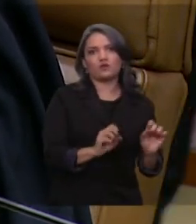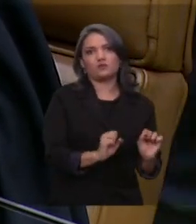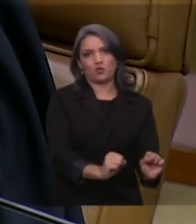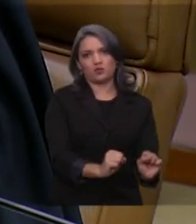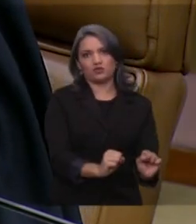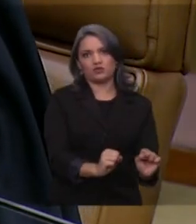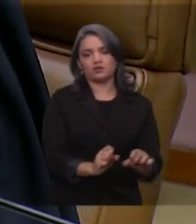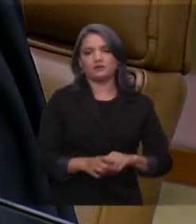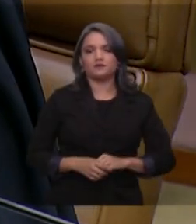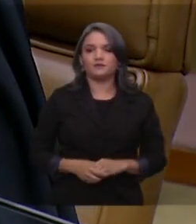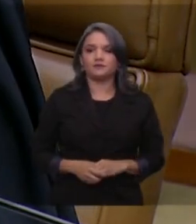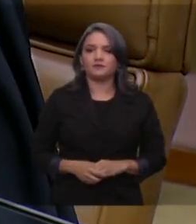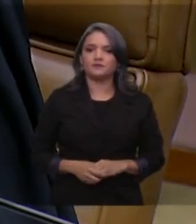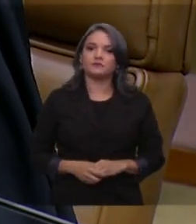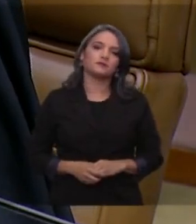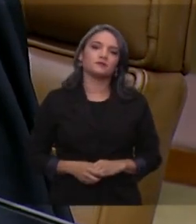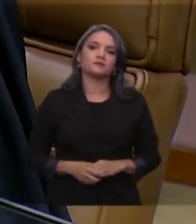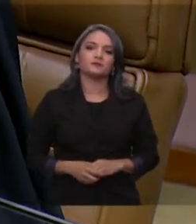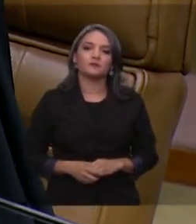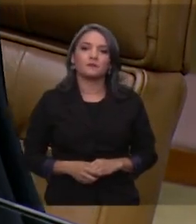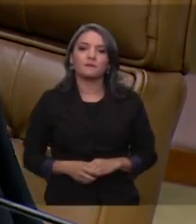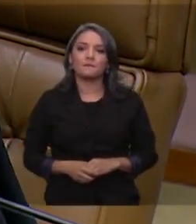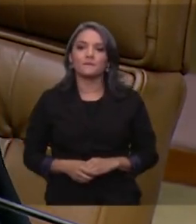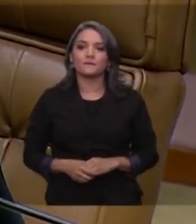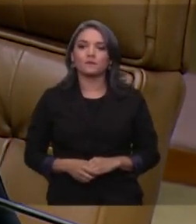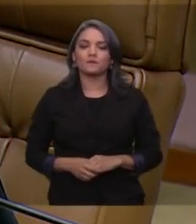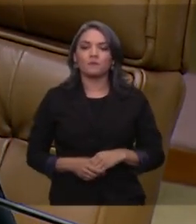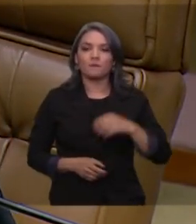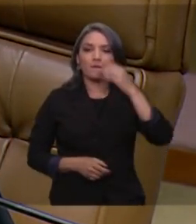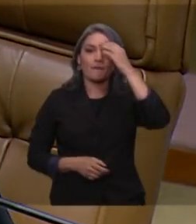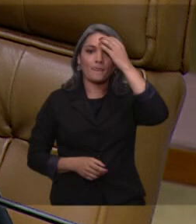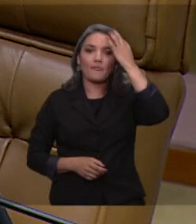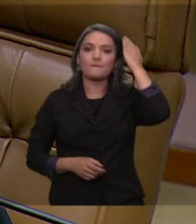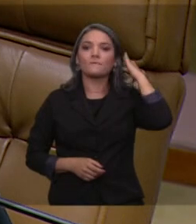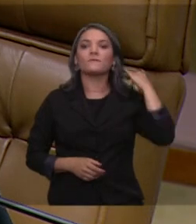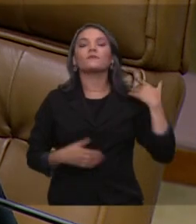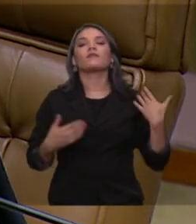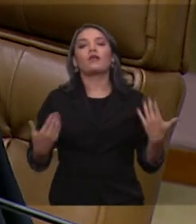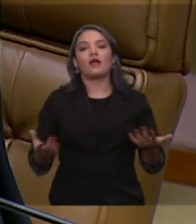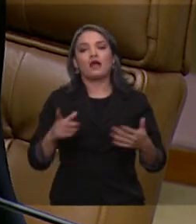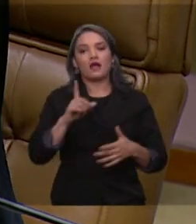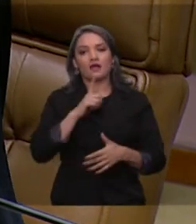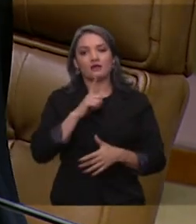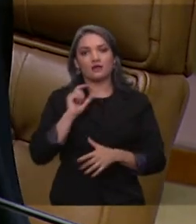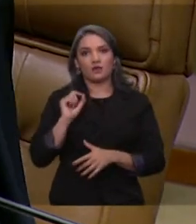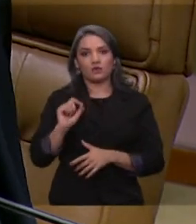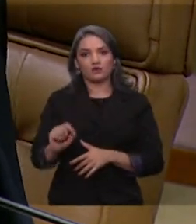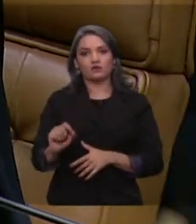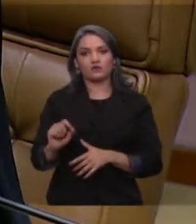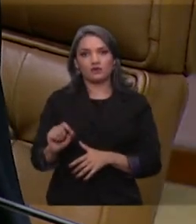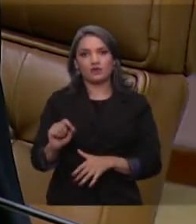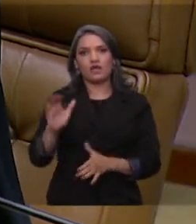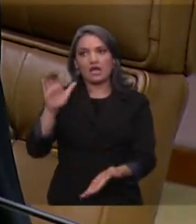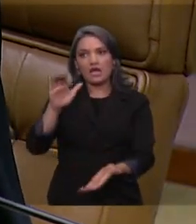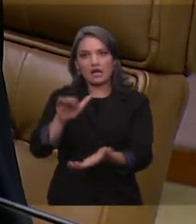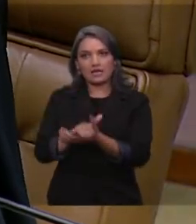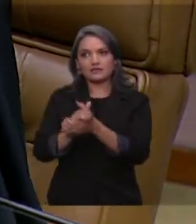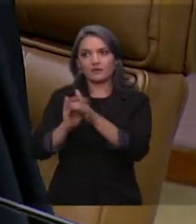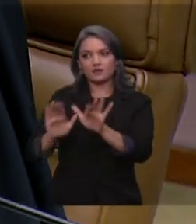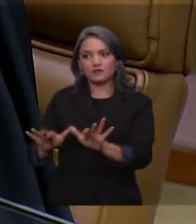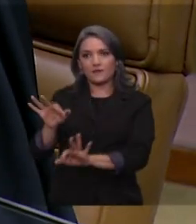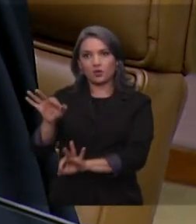novamente, vem a consagração da separação judicial, do Instituto Separação